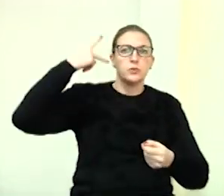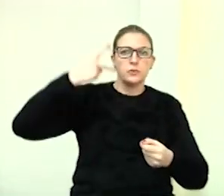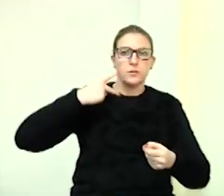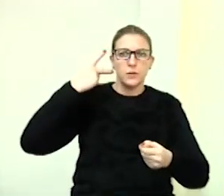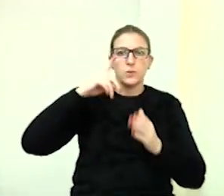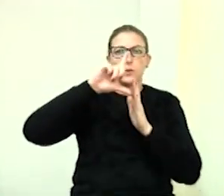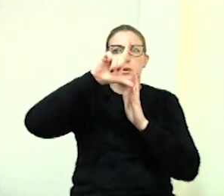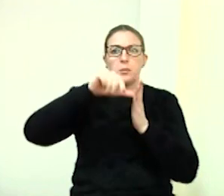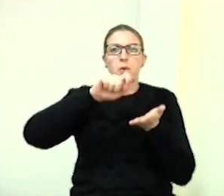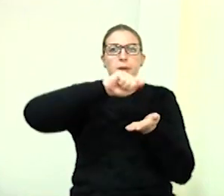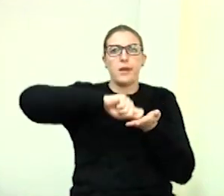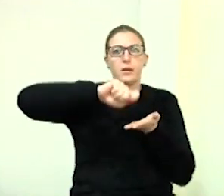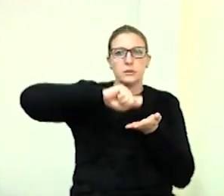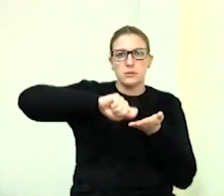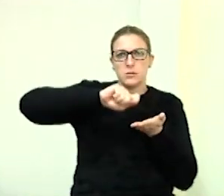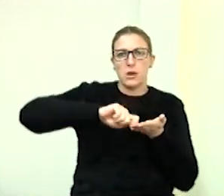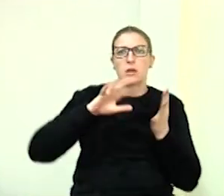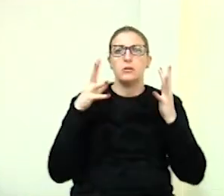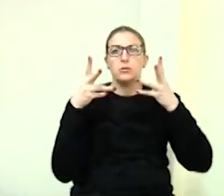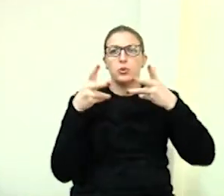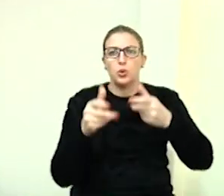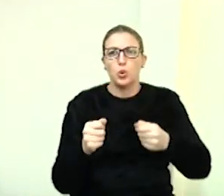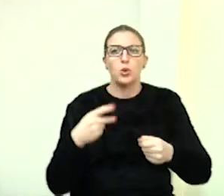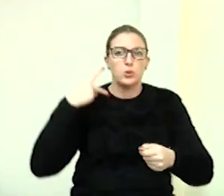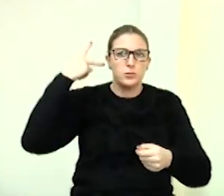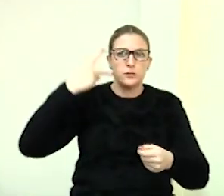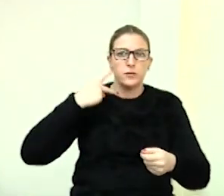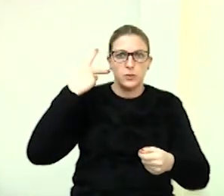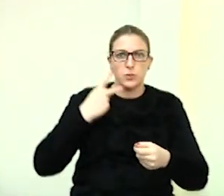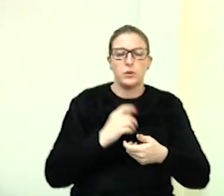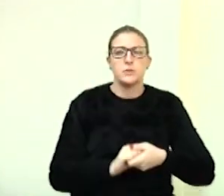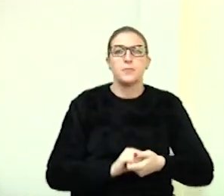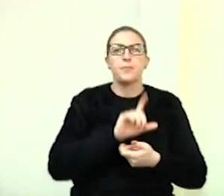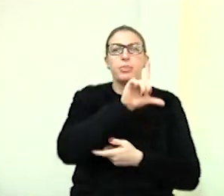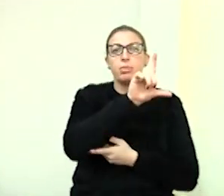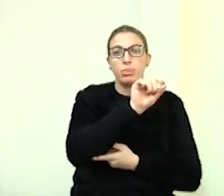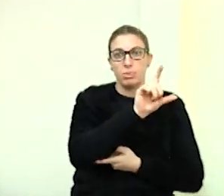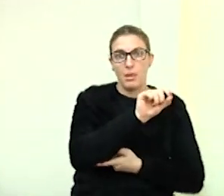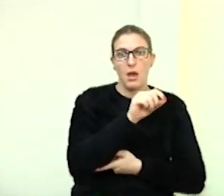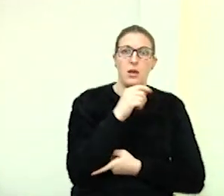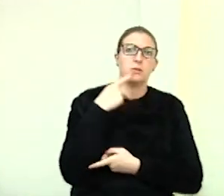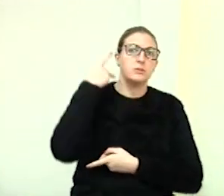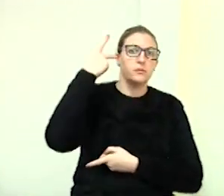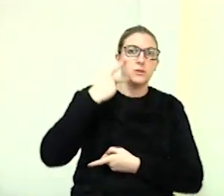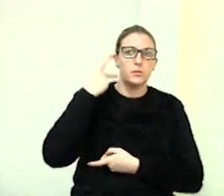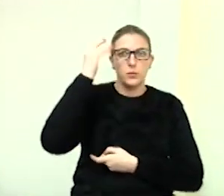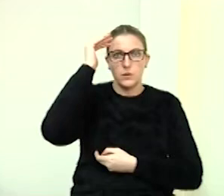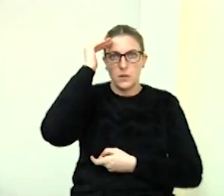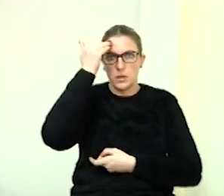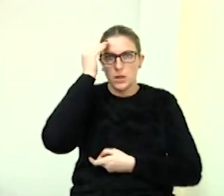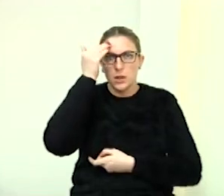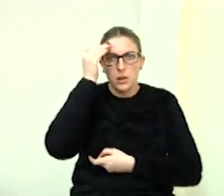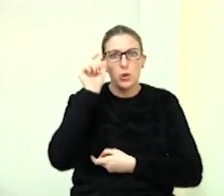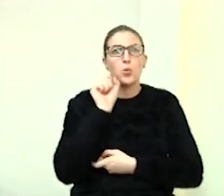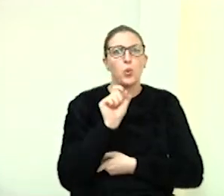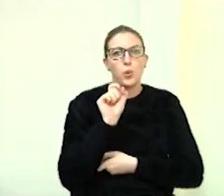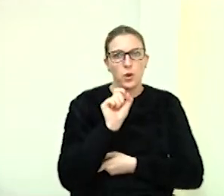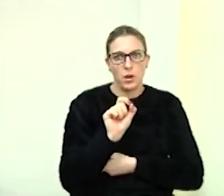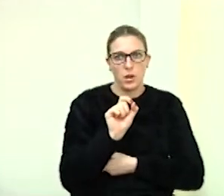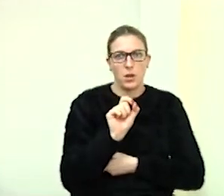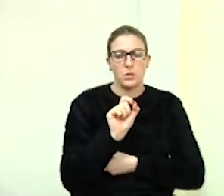por todos, aonde 10 vereadores entenderam, então, que não